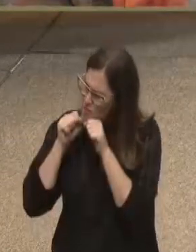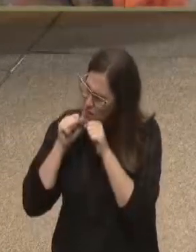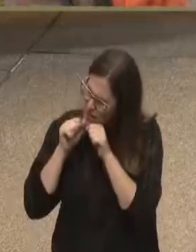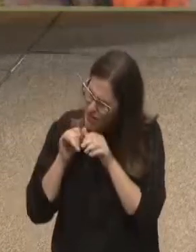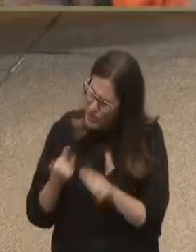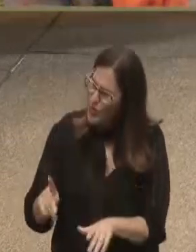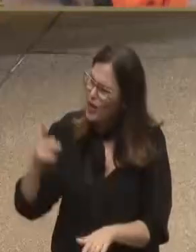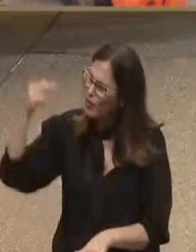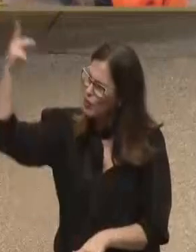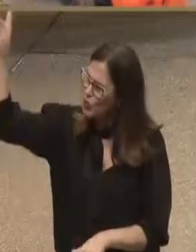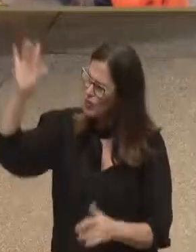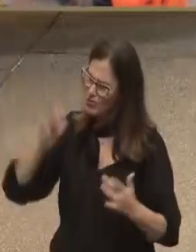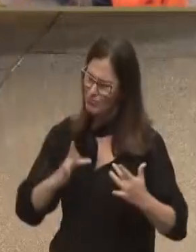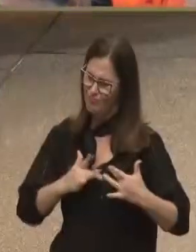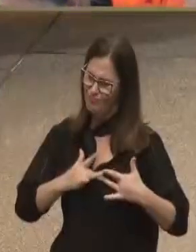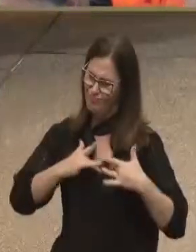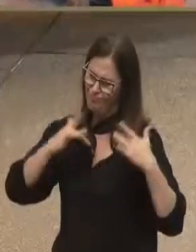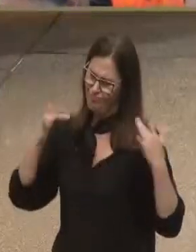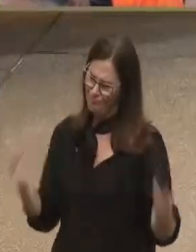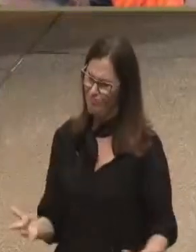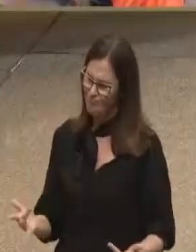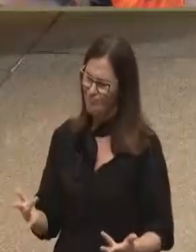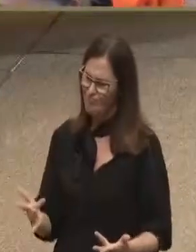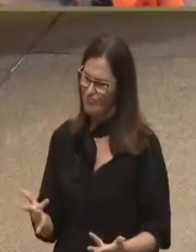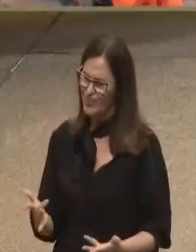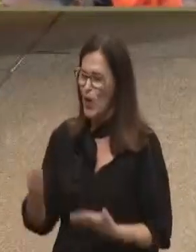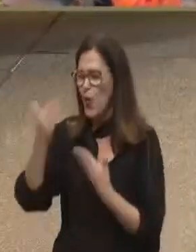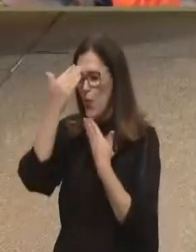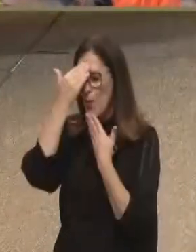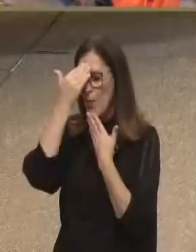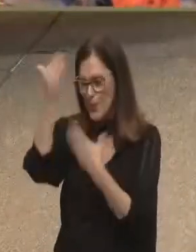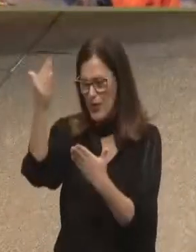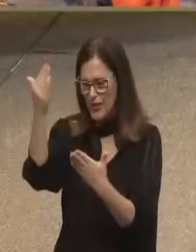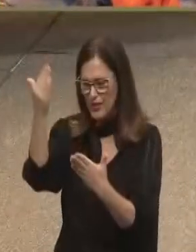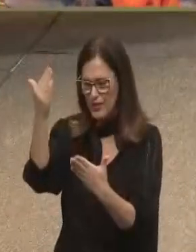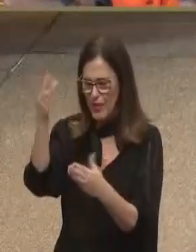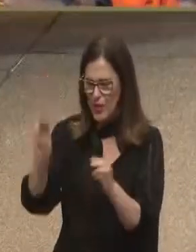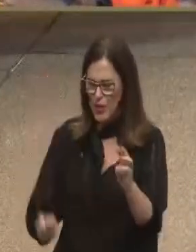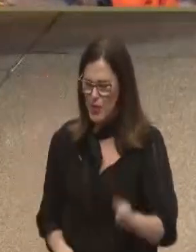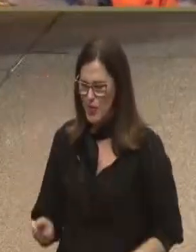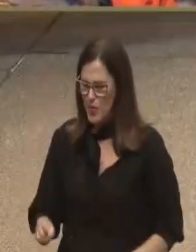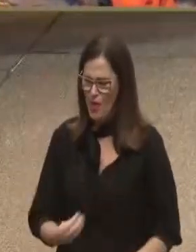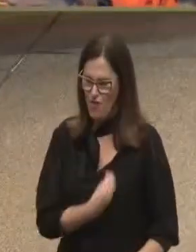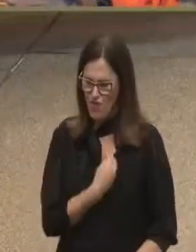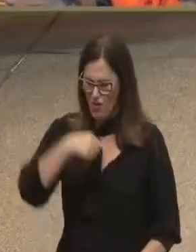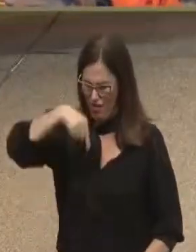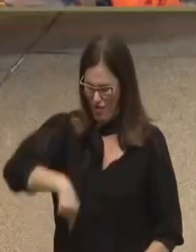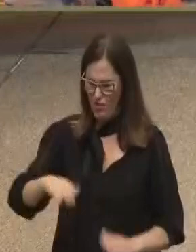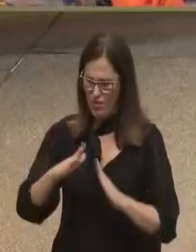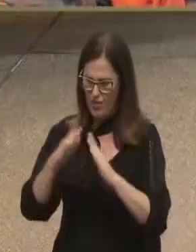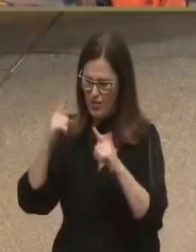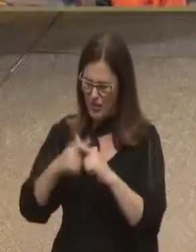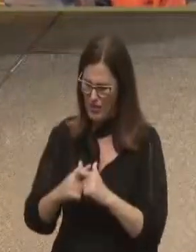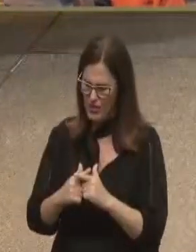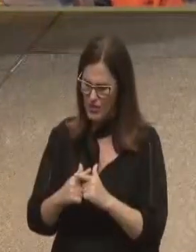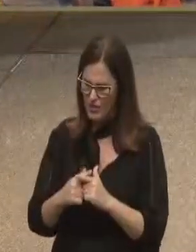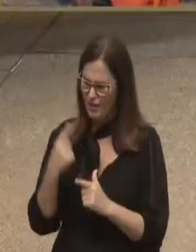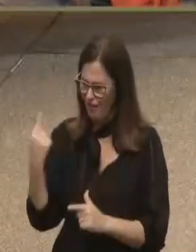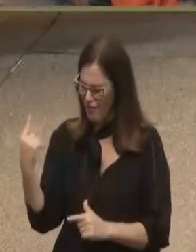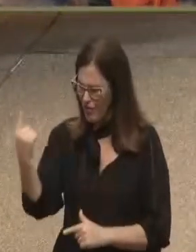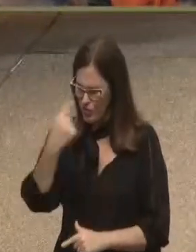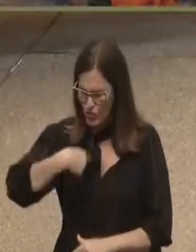grandeza das Tuas misericórdias, Senhor. Muito obrigado porque este ministério existe nesta igreja, que nós, cada um de